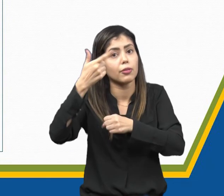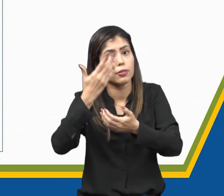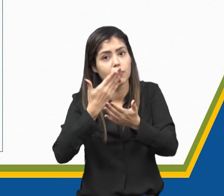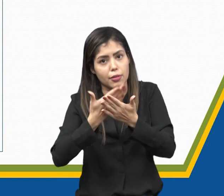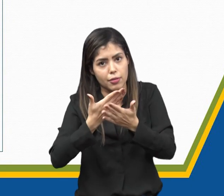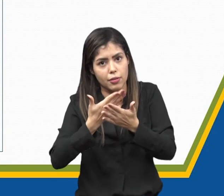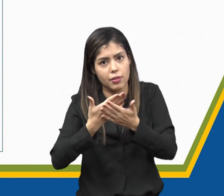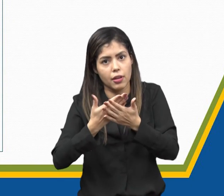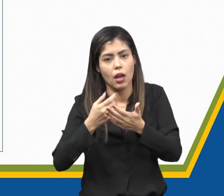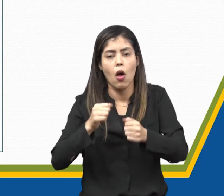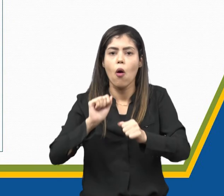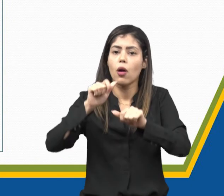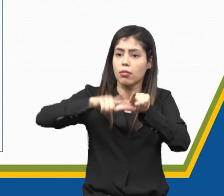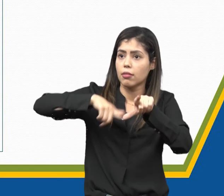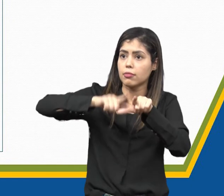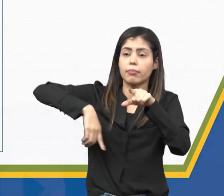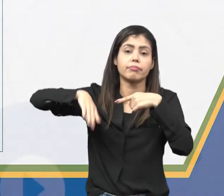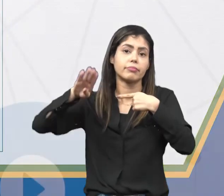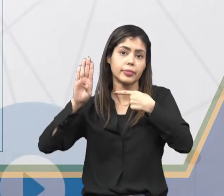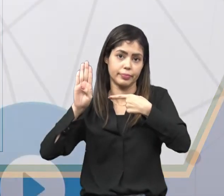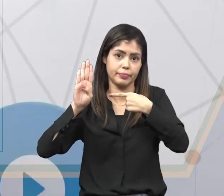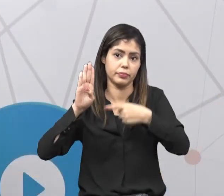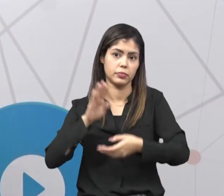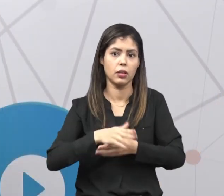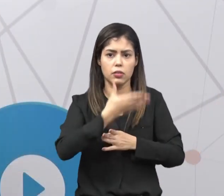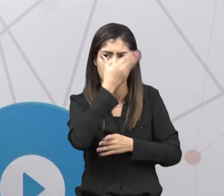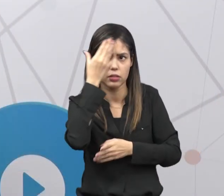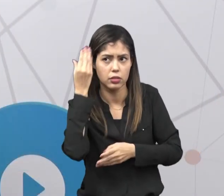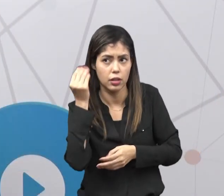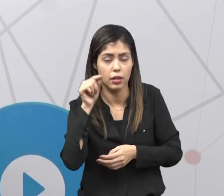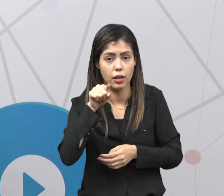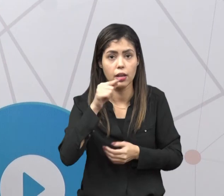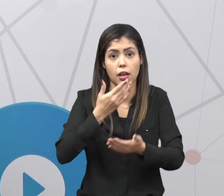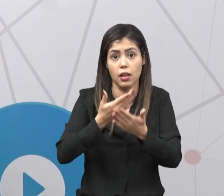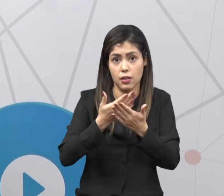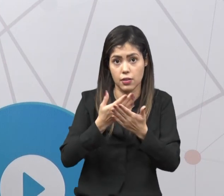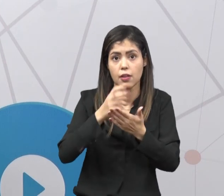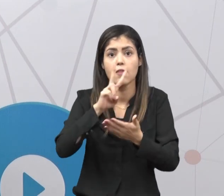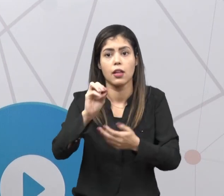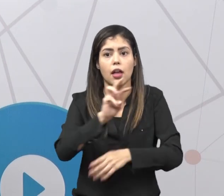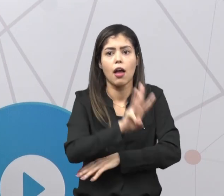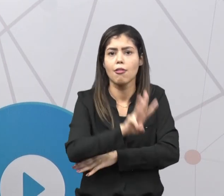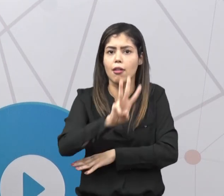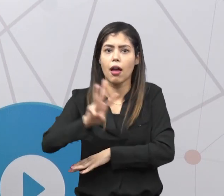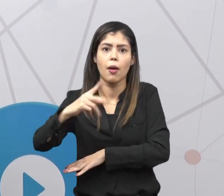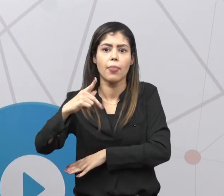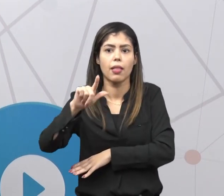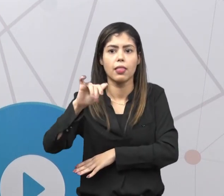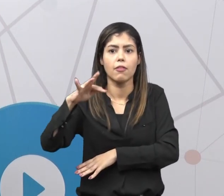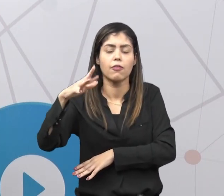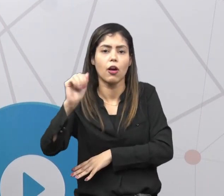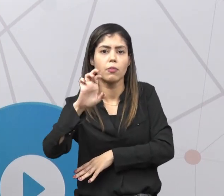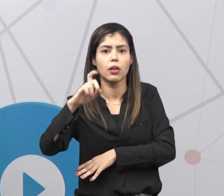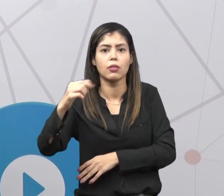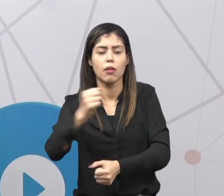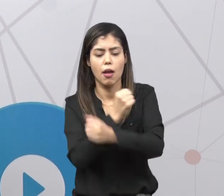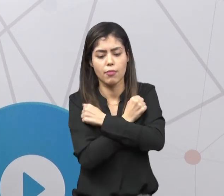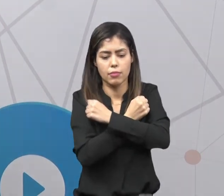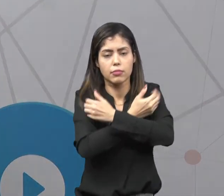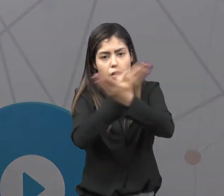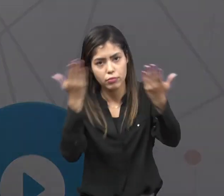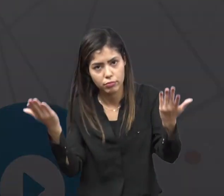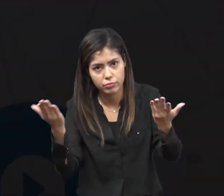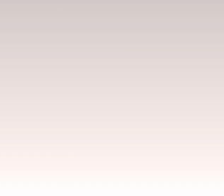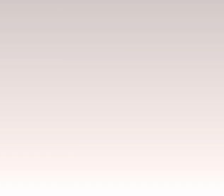aula. Esse é o nosso gabarito. E não esqueçam que essa nossa aula vai estar disponível na plataforma Eduque. Grande abraço a todos.